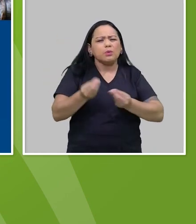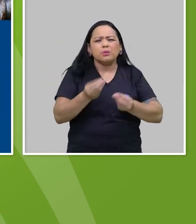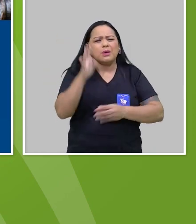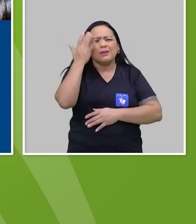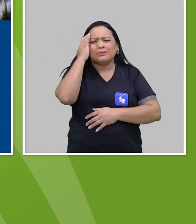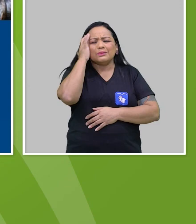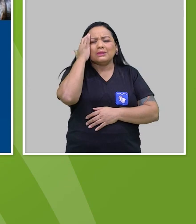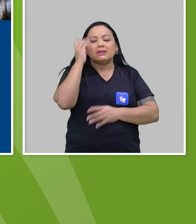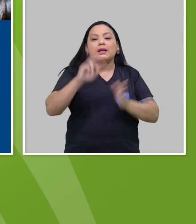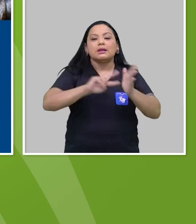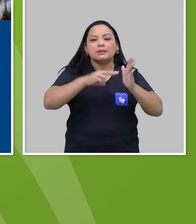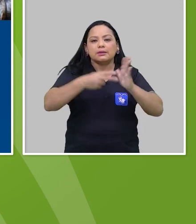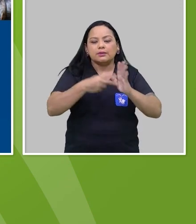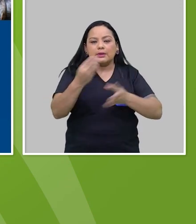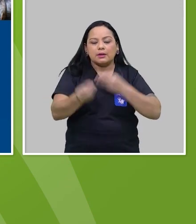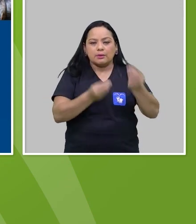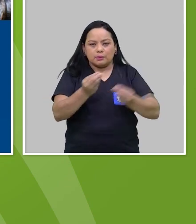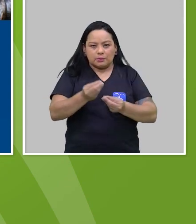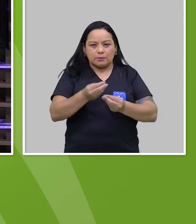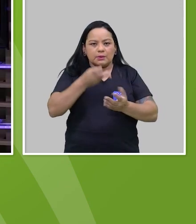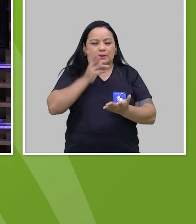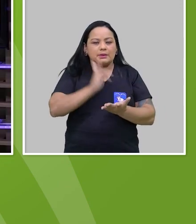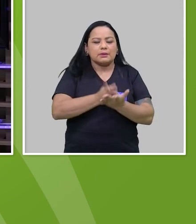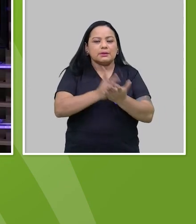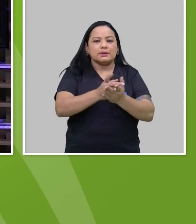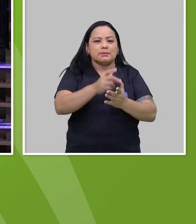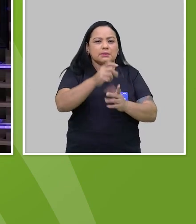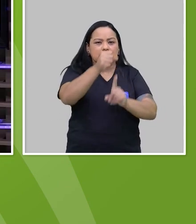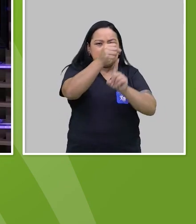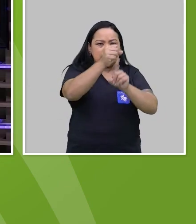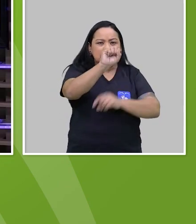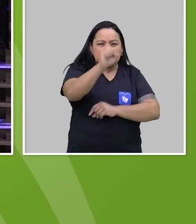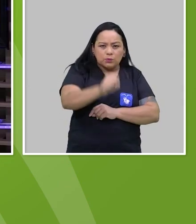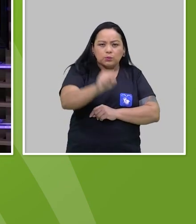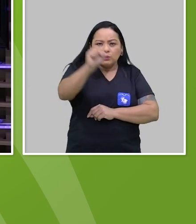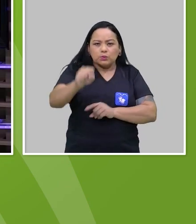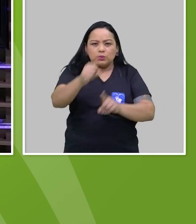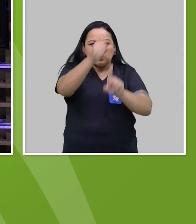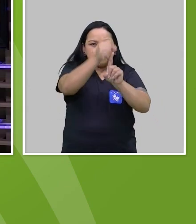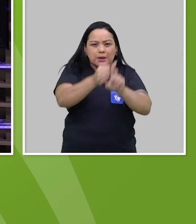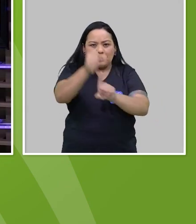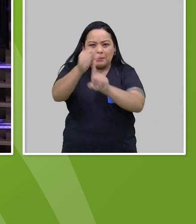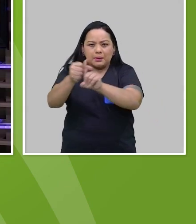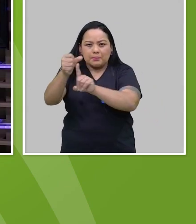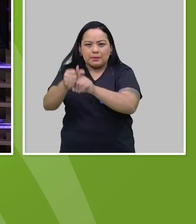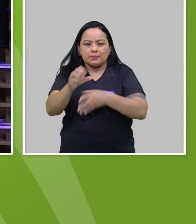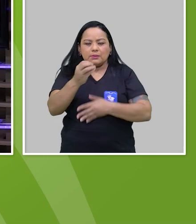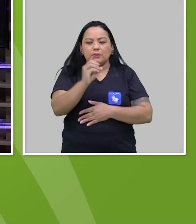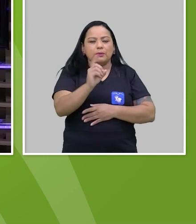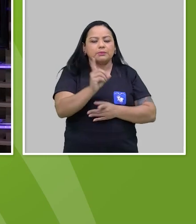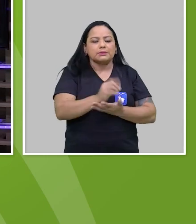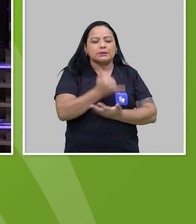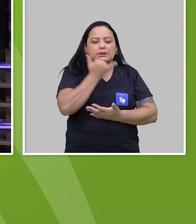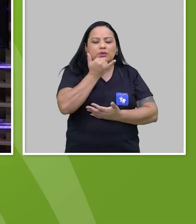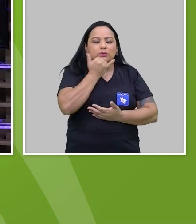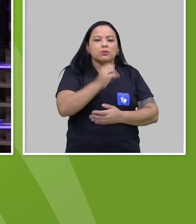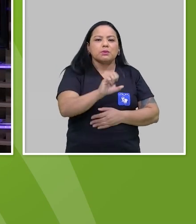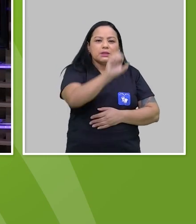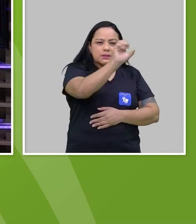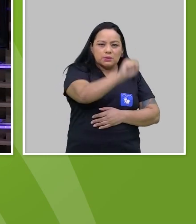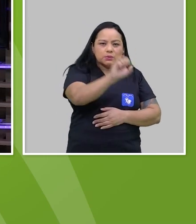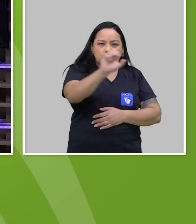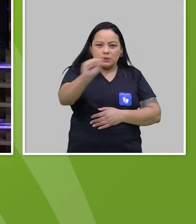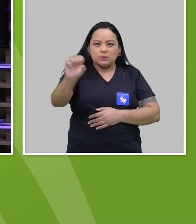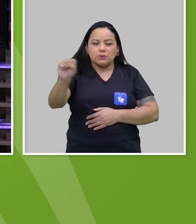professora? Quer dizer que a cada segundo o som vai aí ser propagado